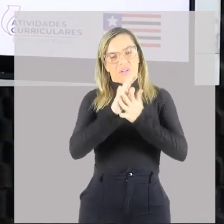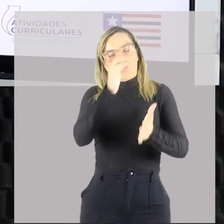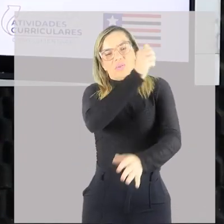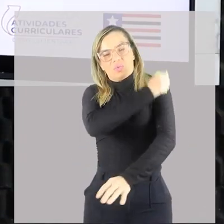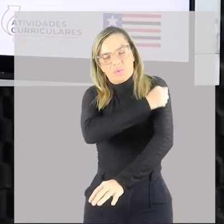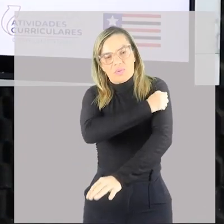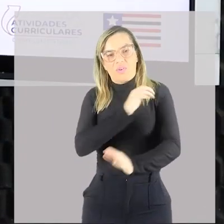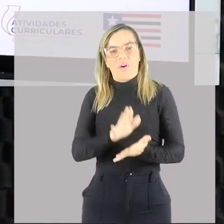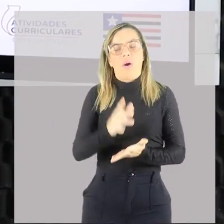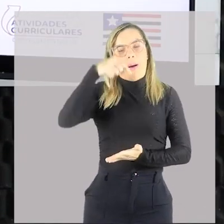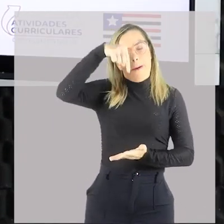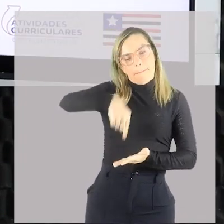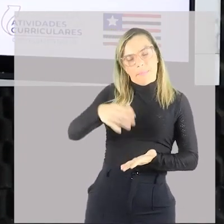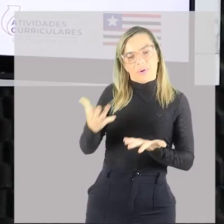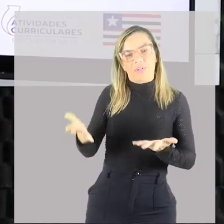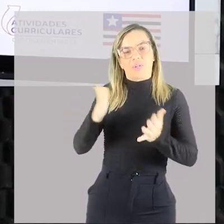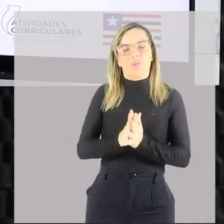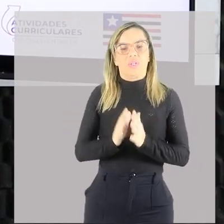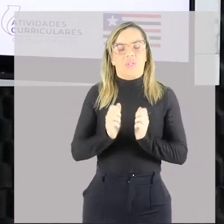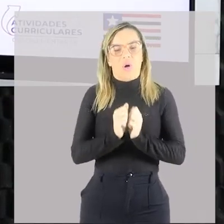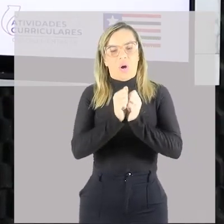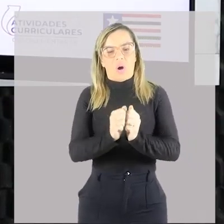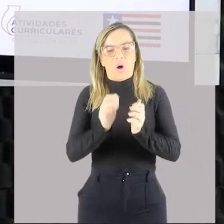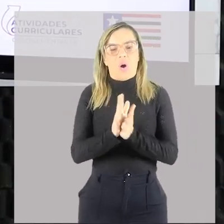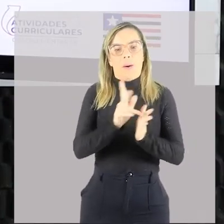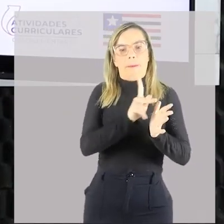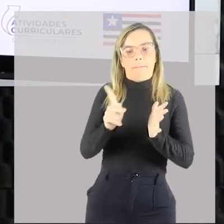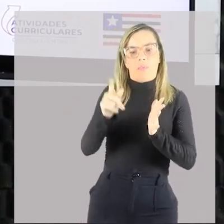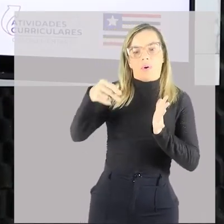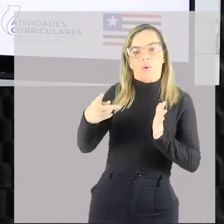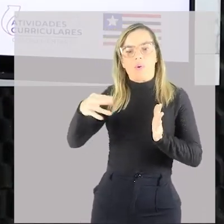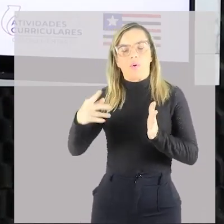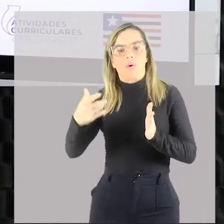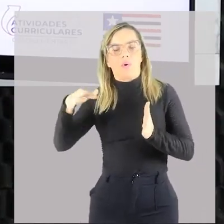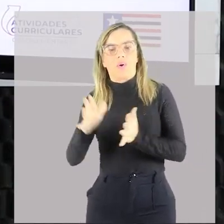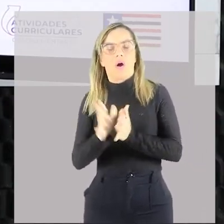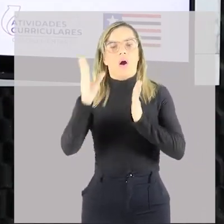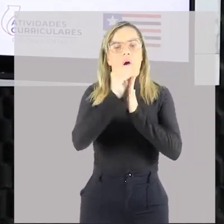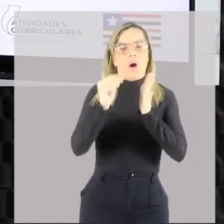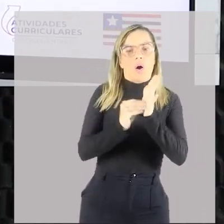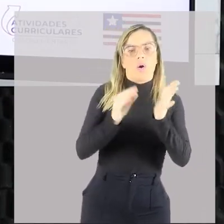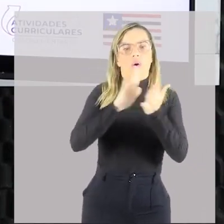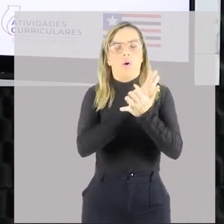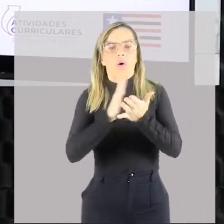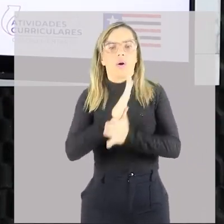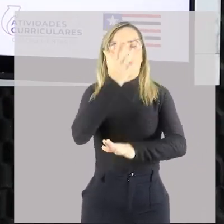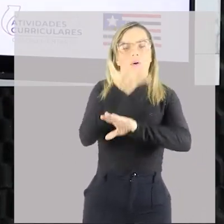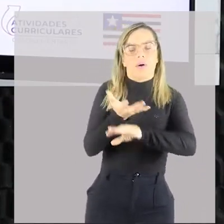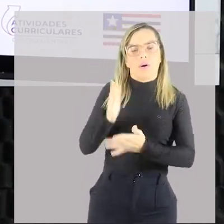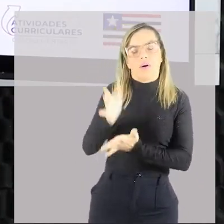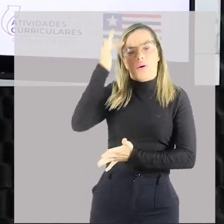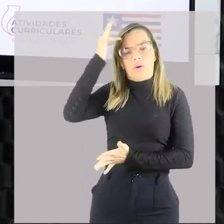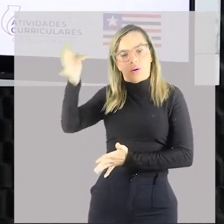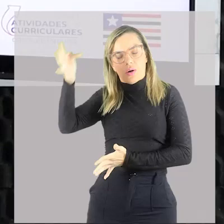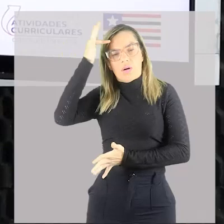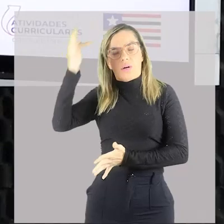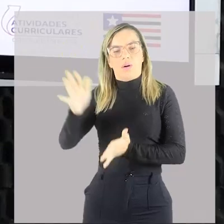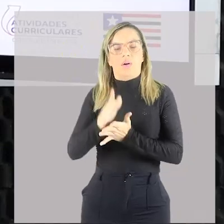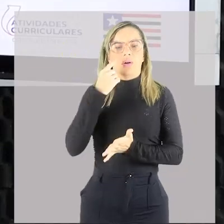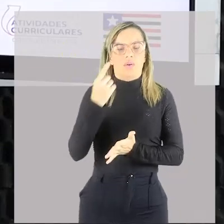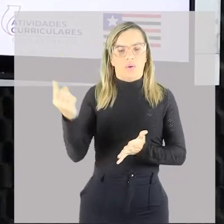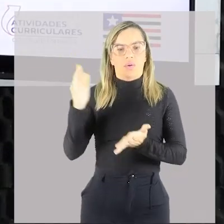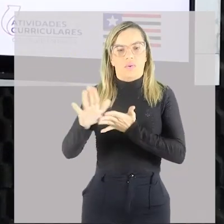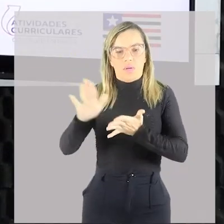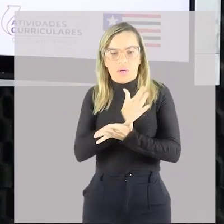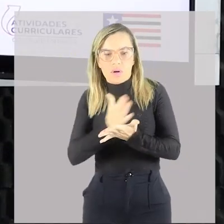meus queridos alunos, mais uma vez com vocês aqui, André Luiz, trazendo alguns conteúdos na área de filosofia. E nós vamos aqui tratar de